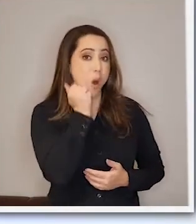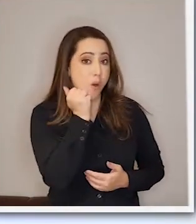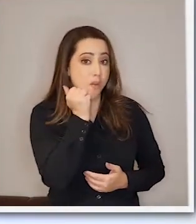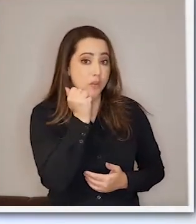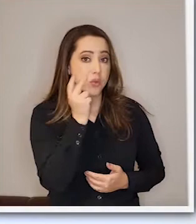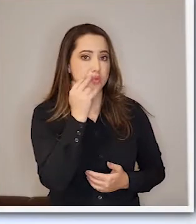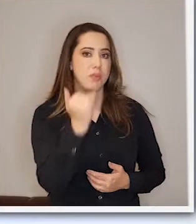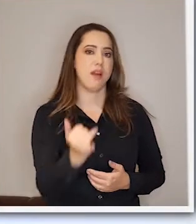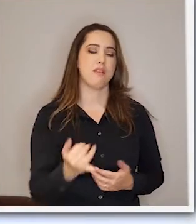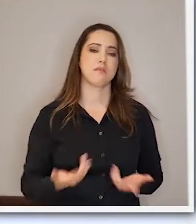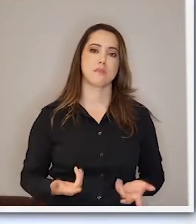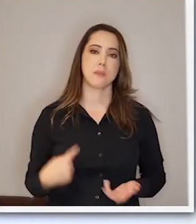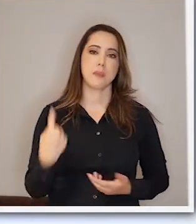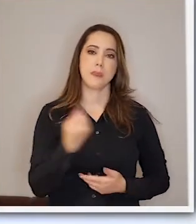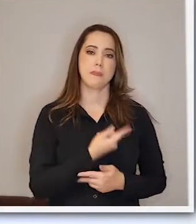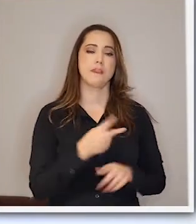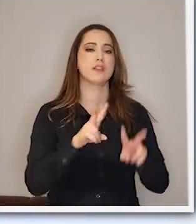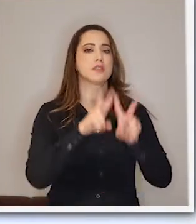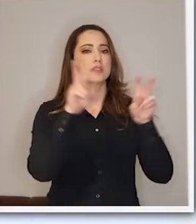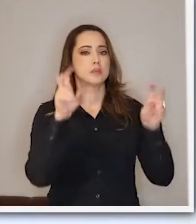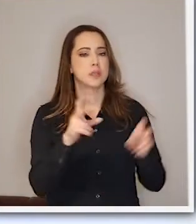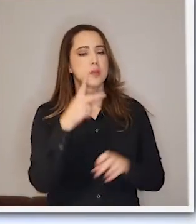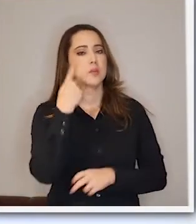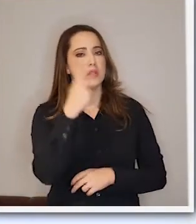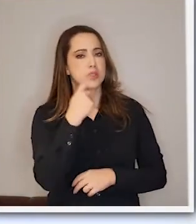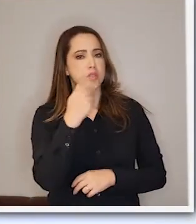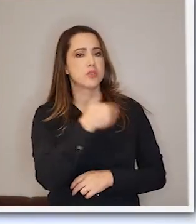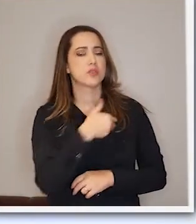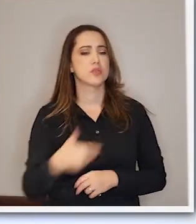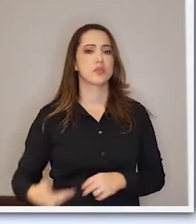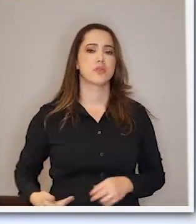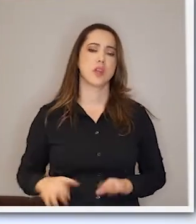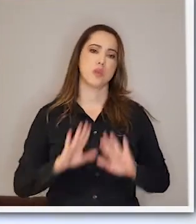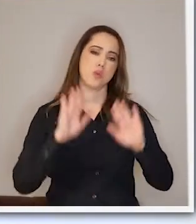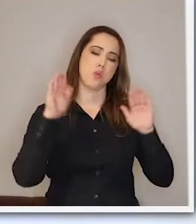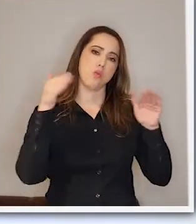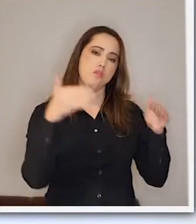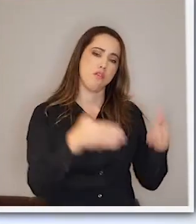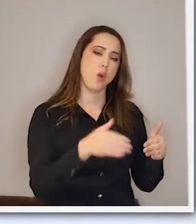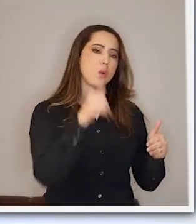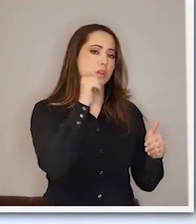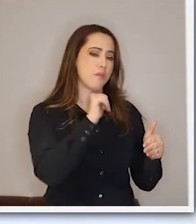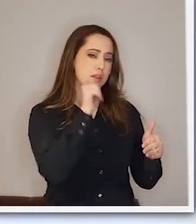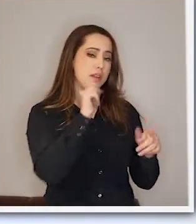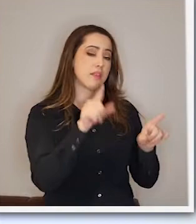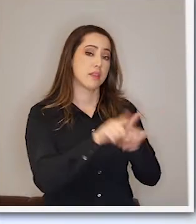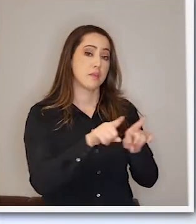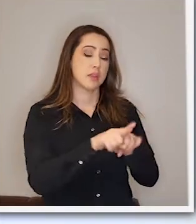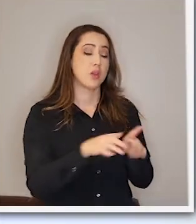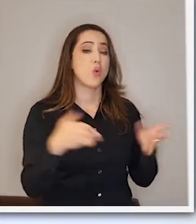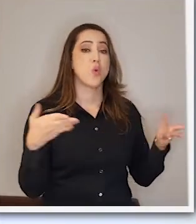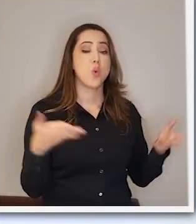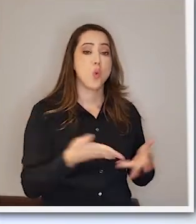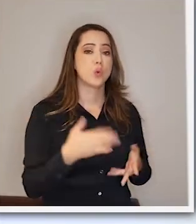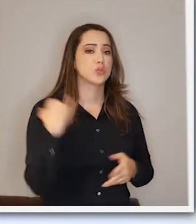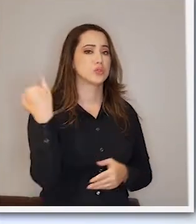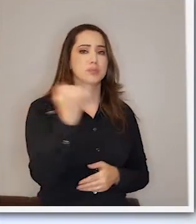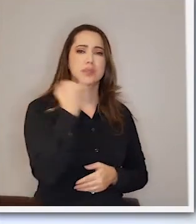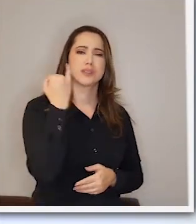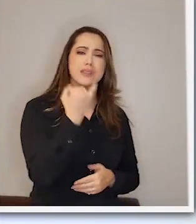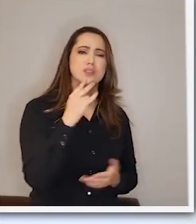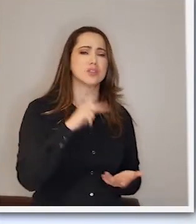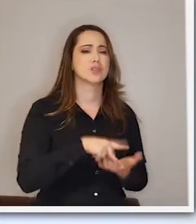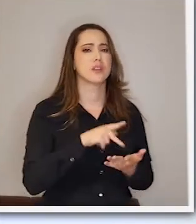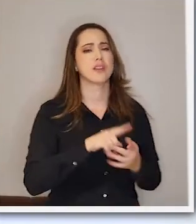paterna. A gente vai falar também de políticas públicas sobre as mulheres, que hoje é